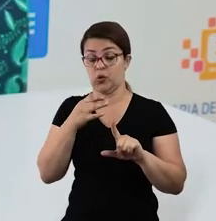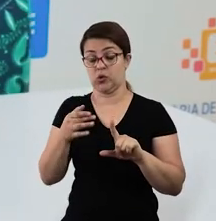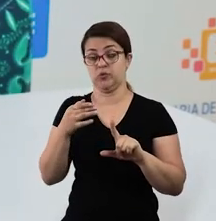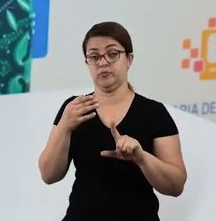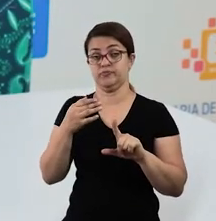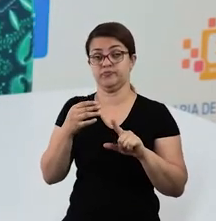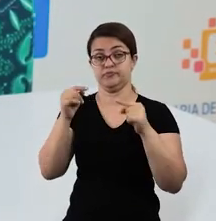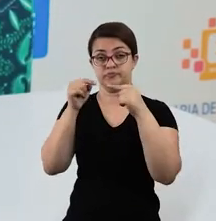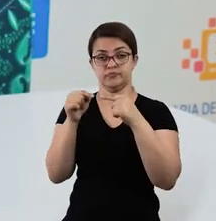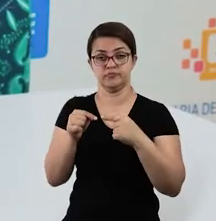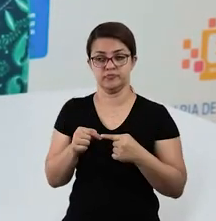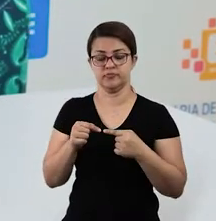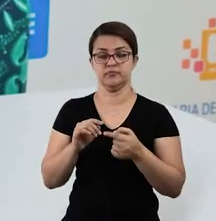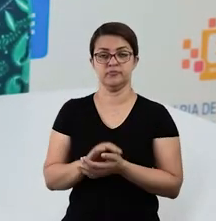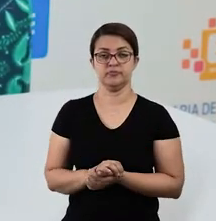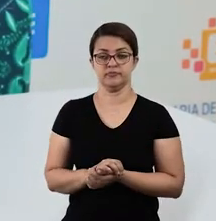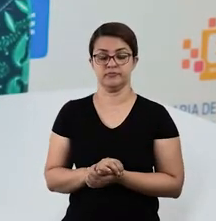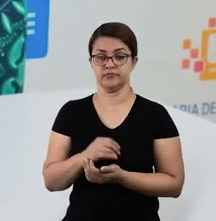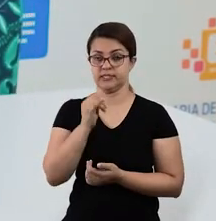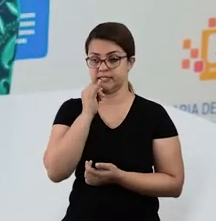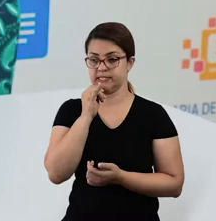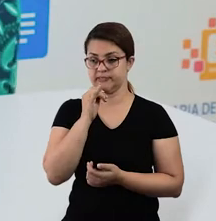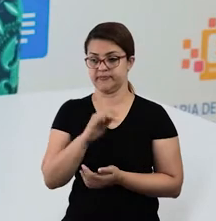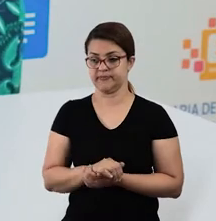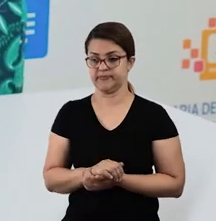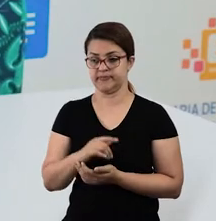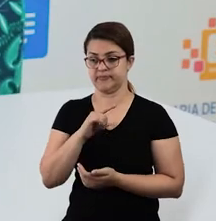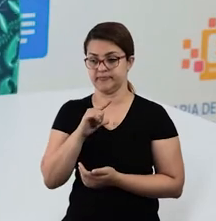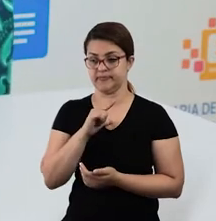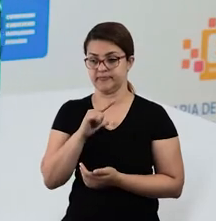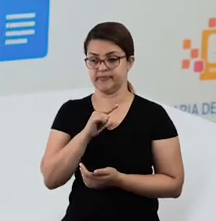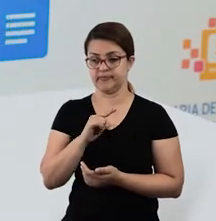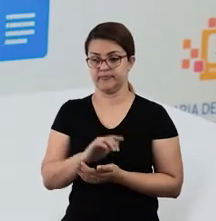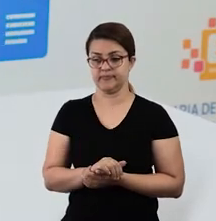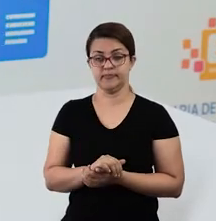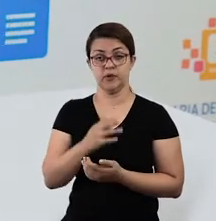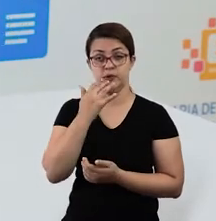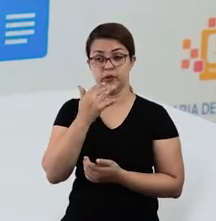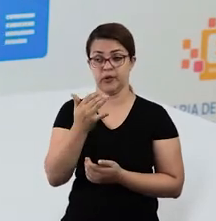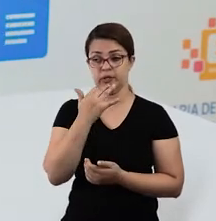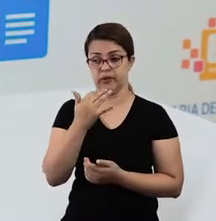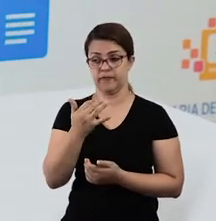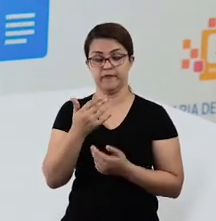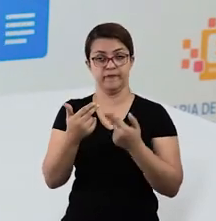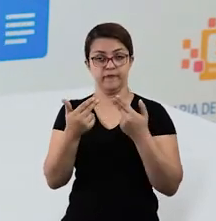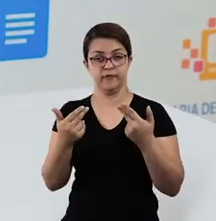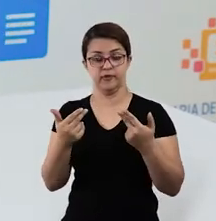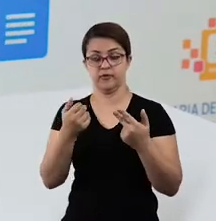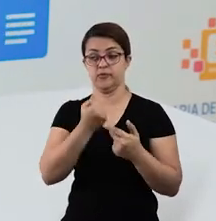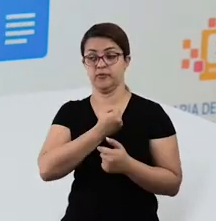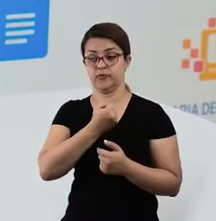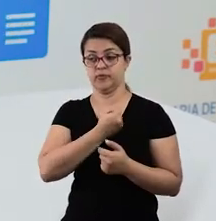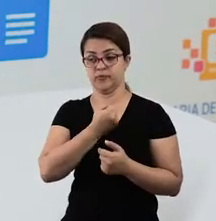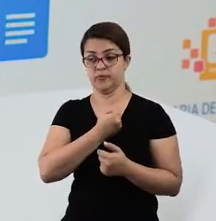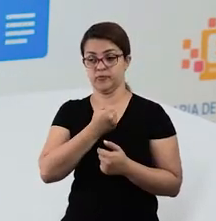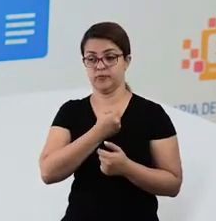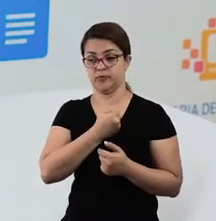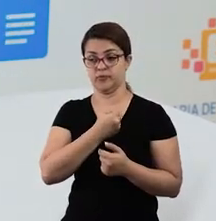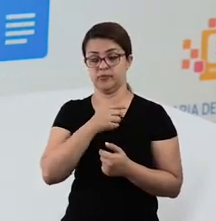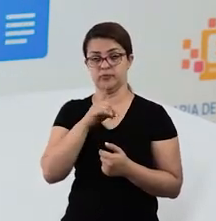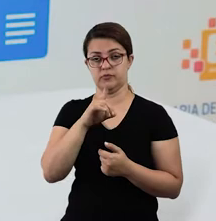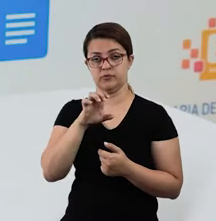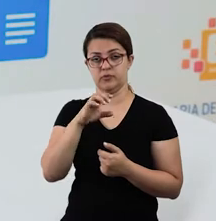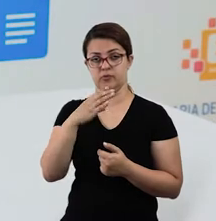cor correspondente de cada ficha. Por exemplo, eu tenho aqui nessas fichas coloridas vários números